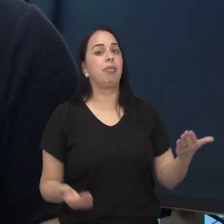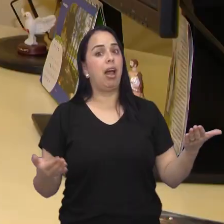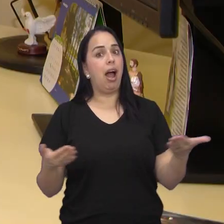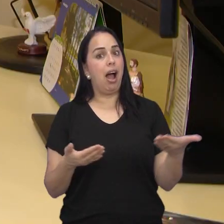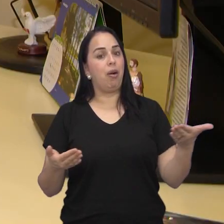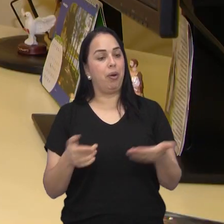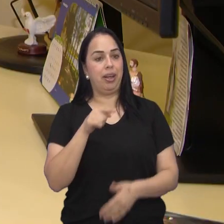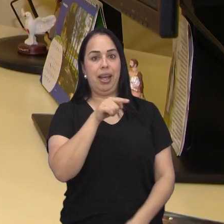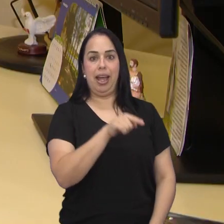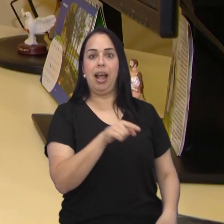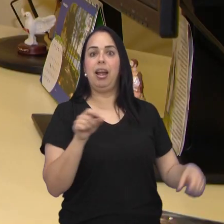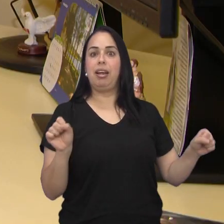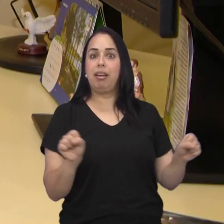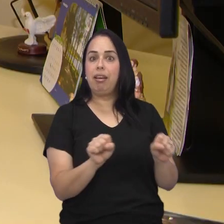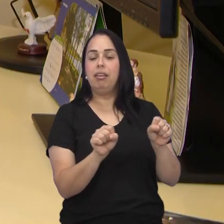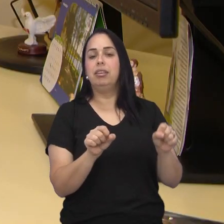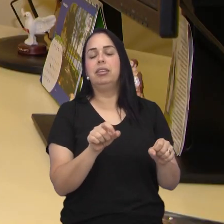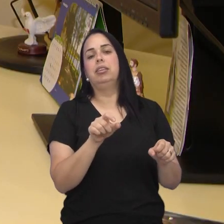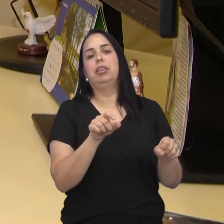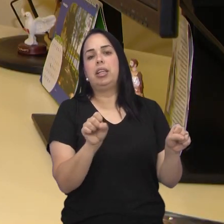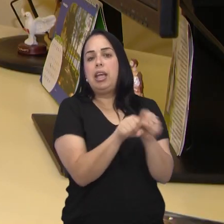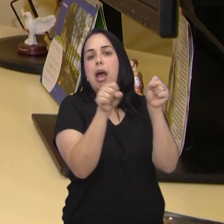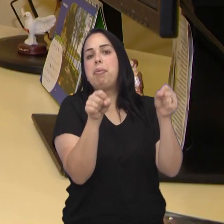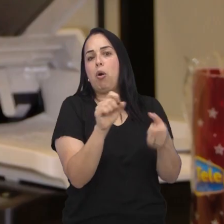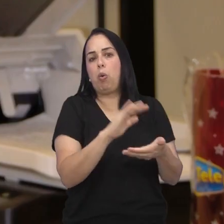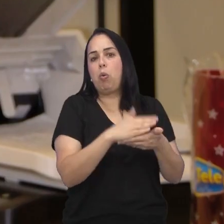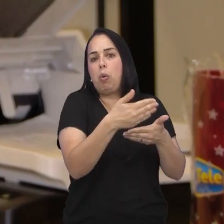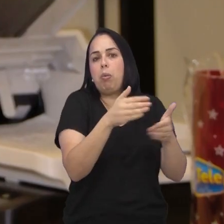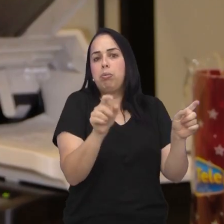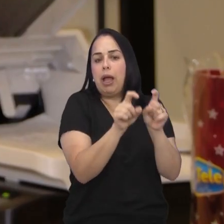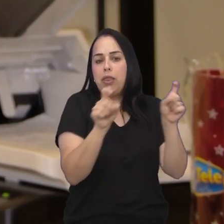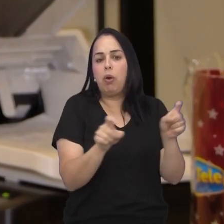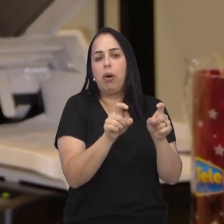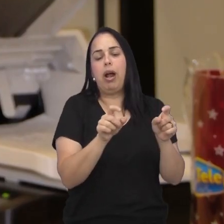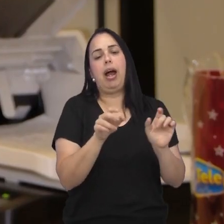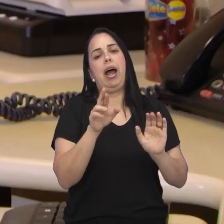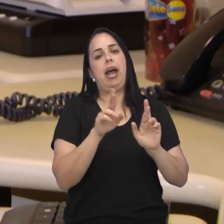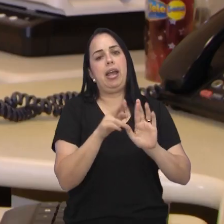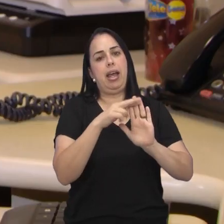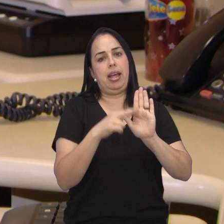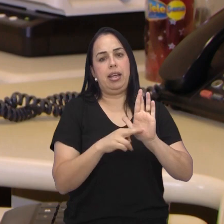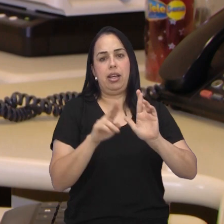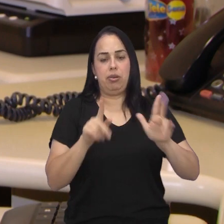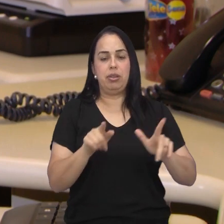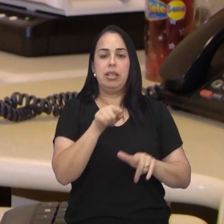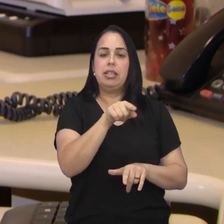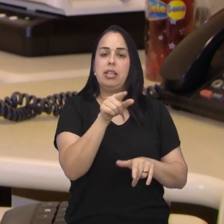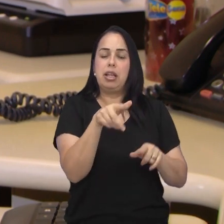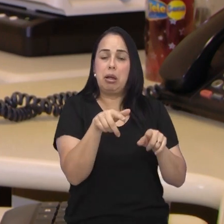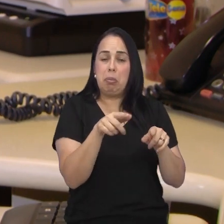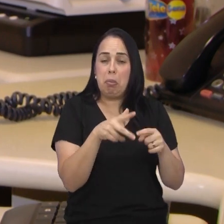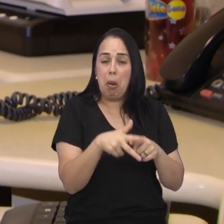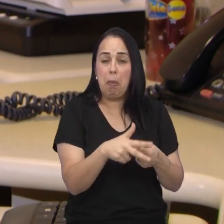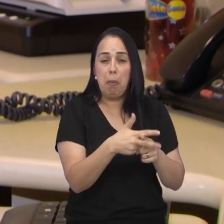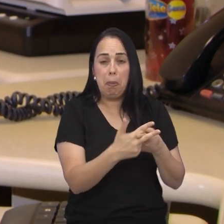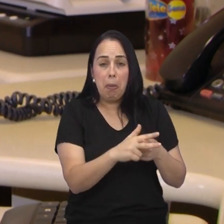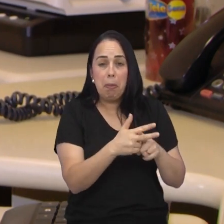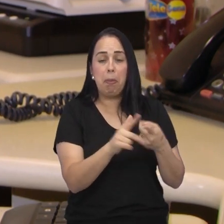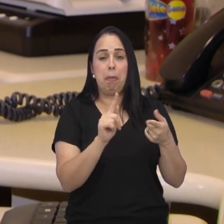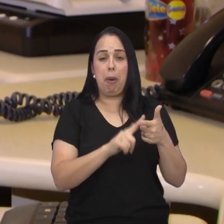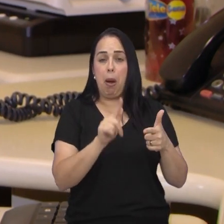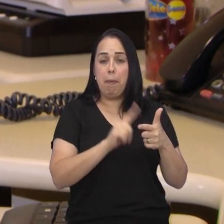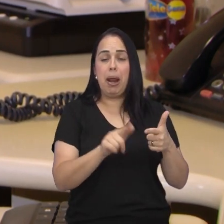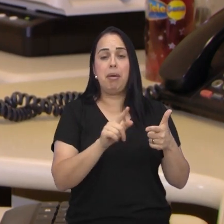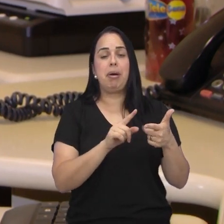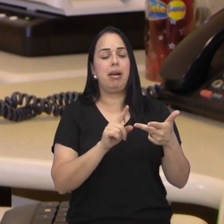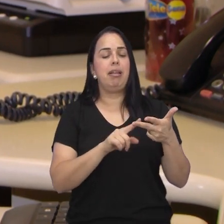estava usando. Agora, se a Luciana tem o mesmo pedido, o protocolo é outro. Se o meu computador der algum problema, tiver com algum defeito, eu